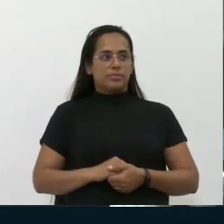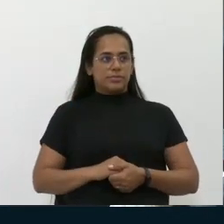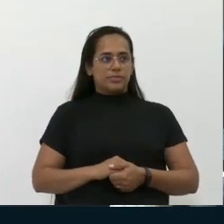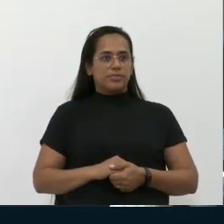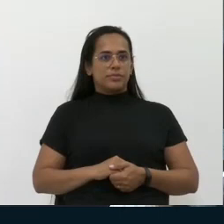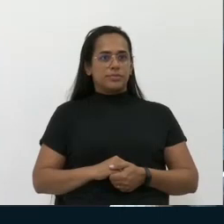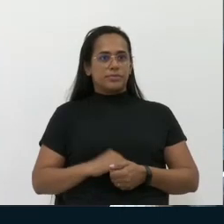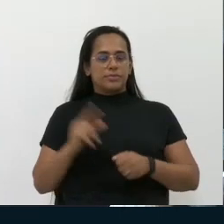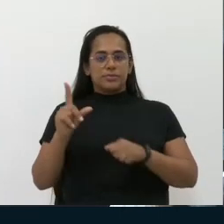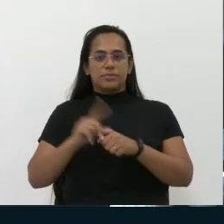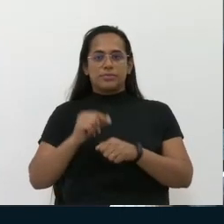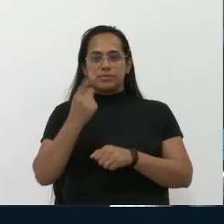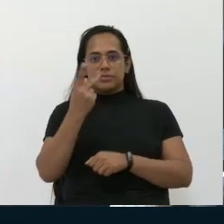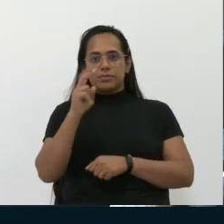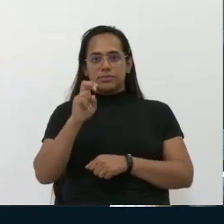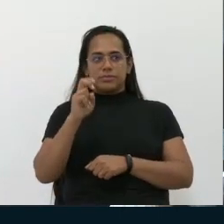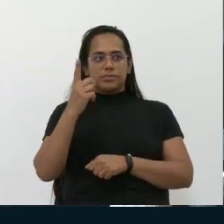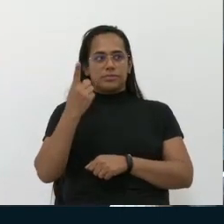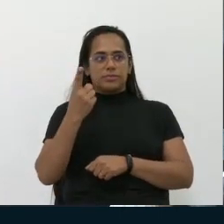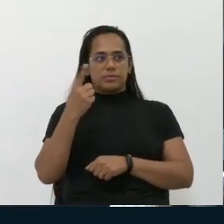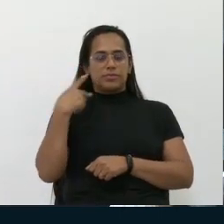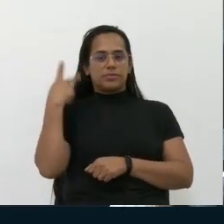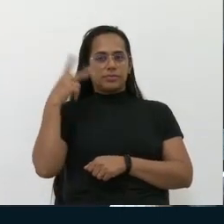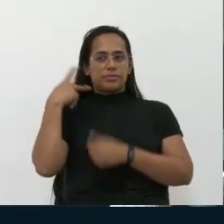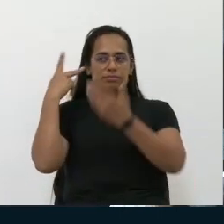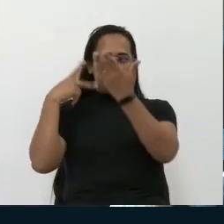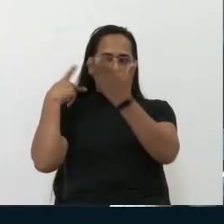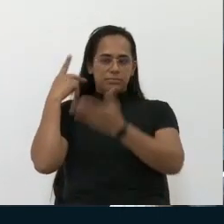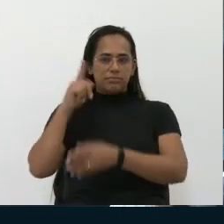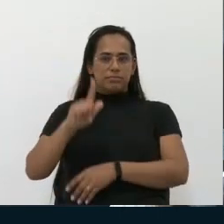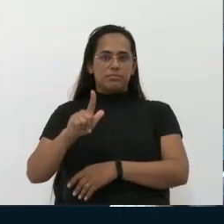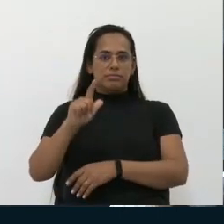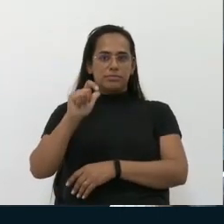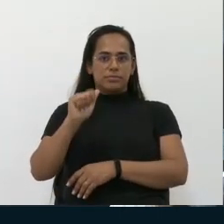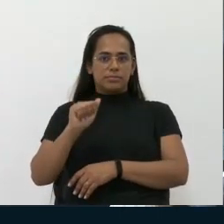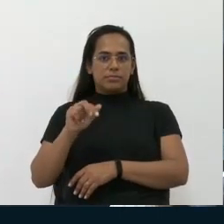Pelo artigo 151, vereador Lauri Rocha.